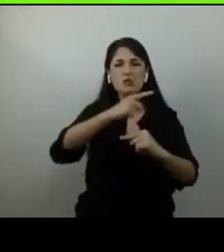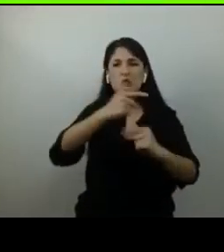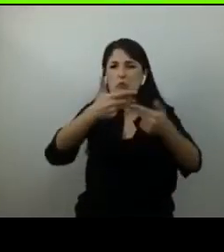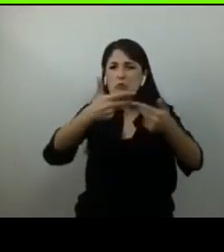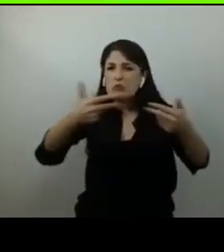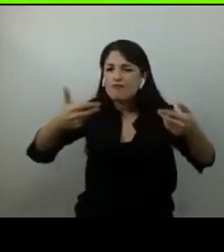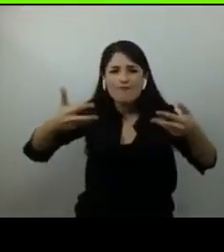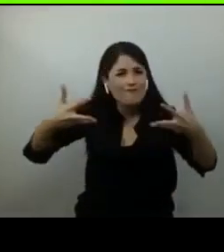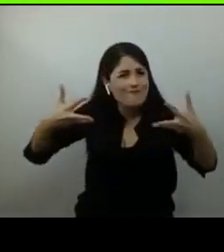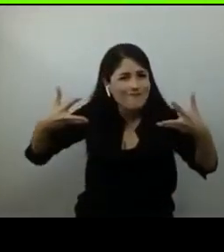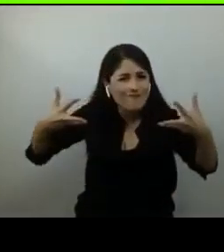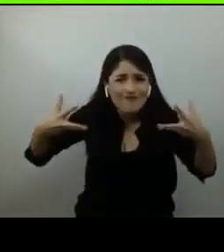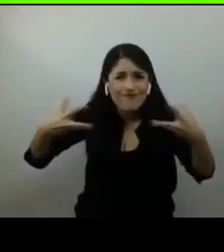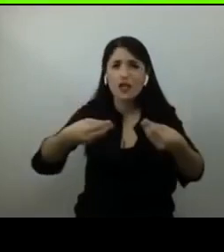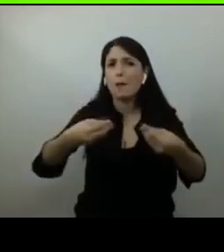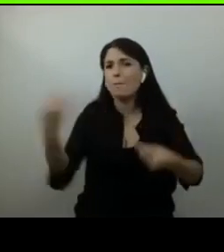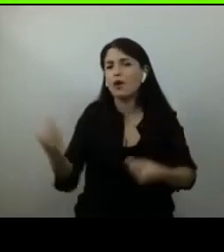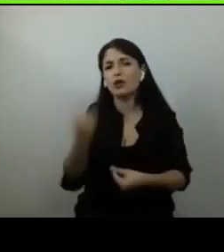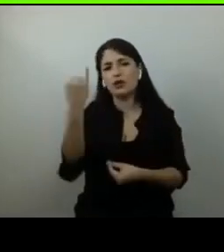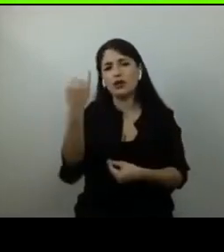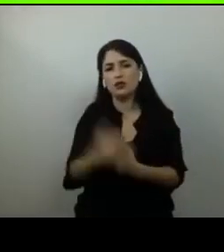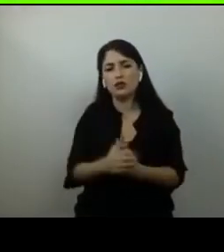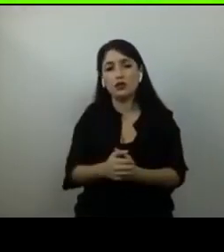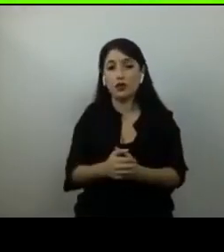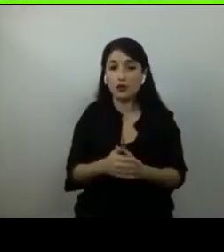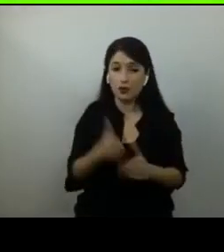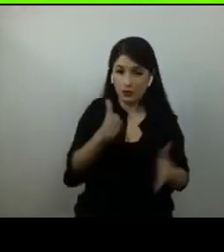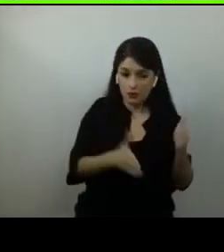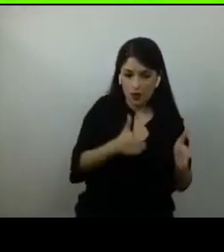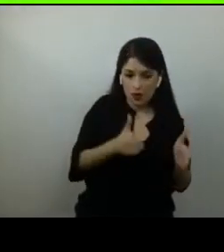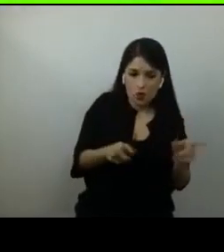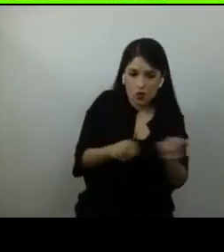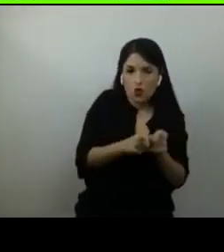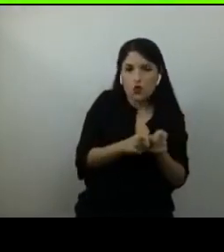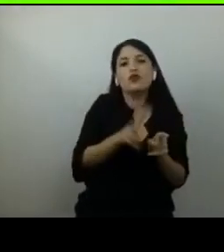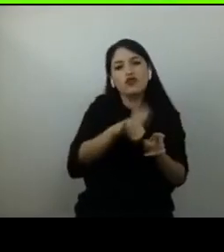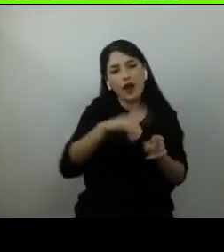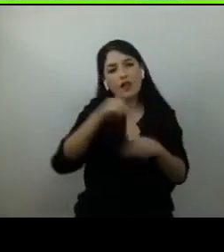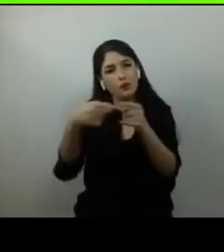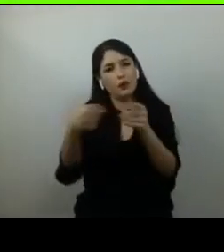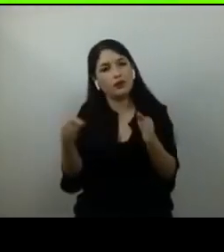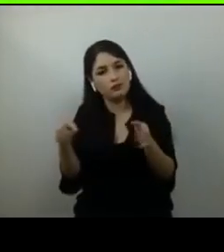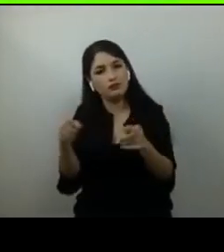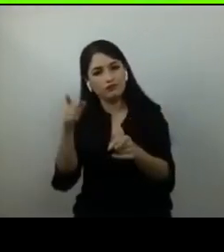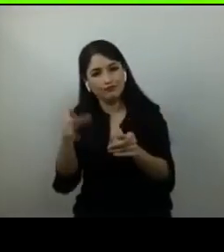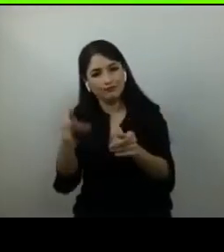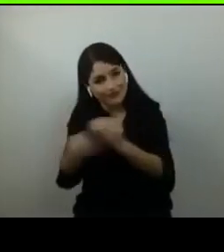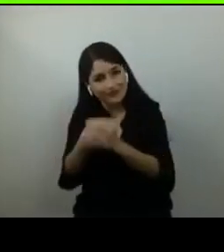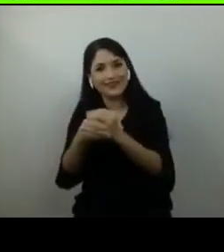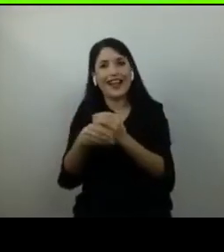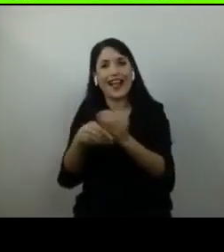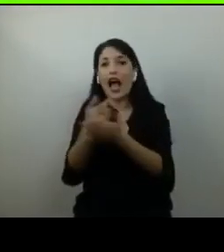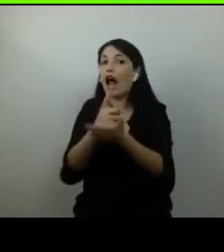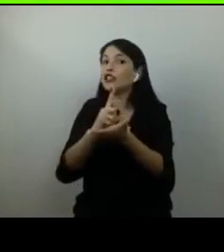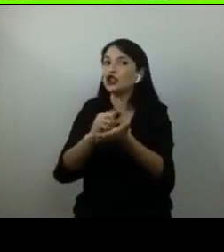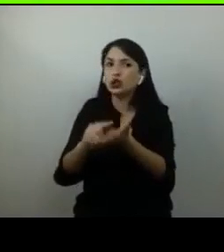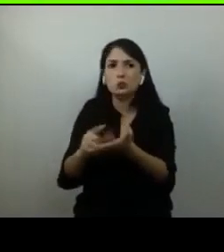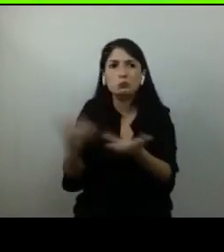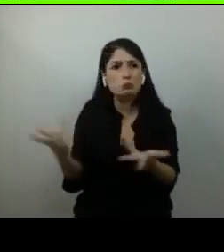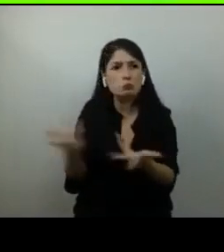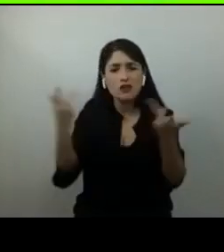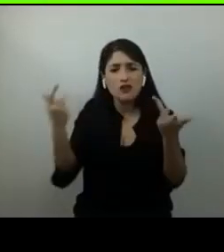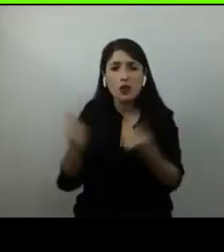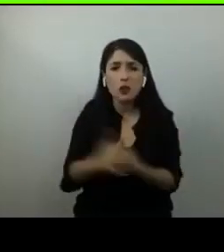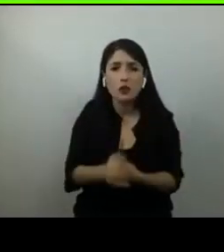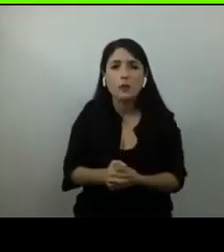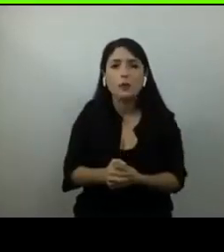tema em algum bloco. Como esse primeiro foi mais curto, com certeza nós vamos conseguir incluir. Foi um belíssimo artigo. Então, Bruno, por favor, nosso deputado Rui Falcão